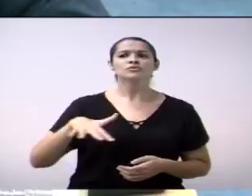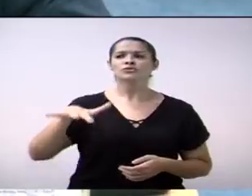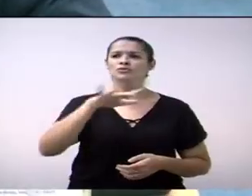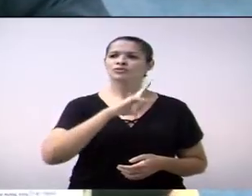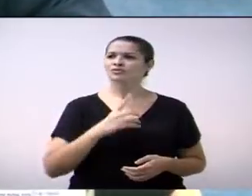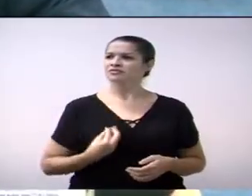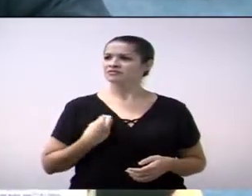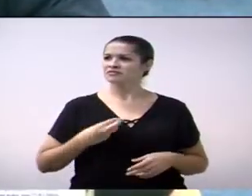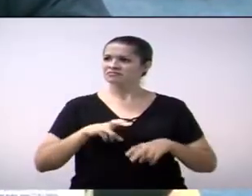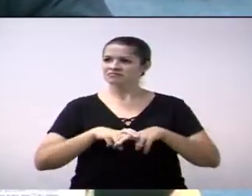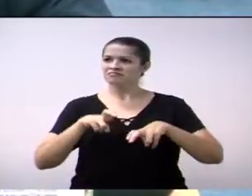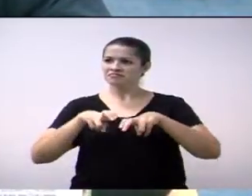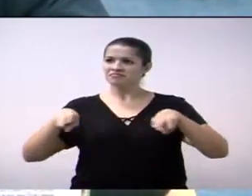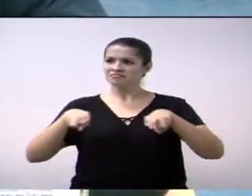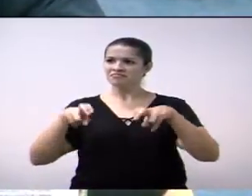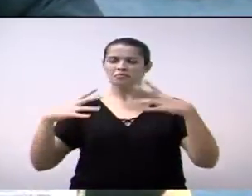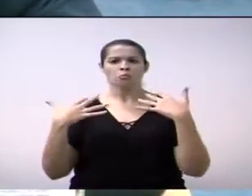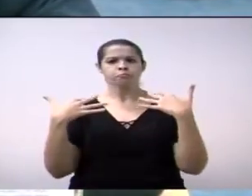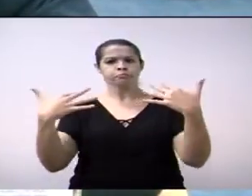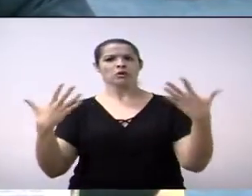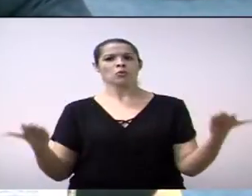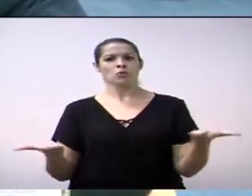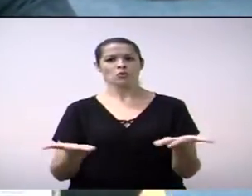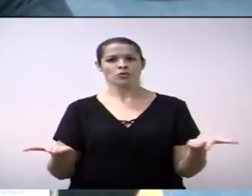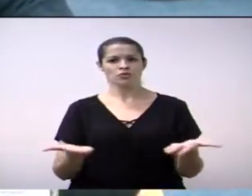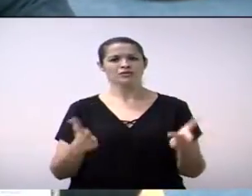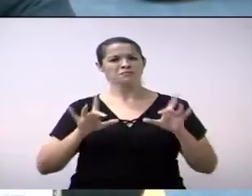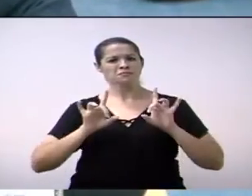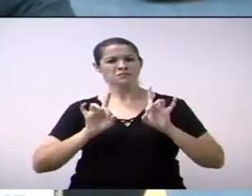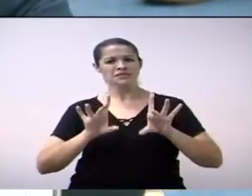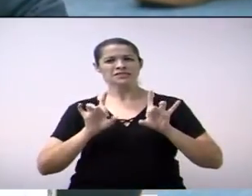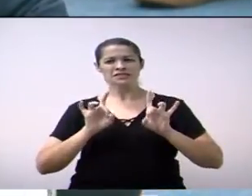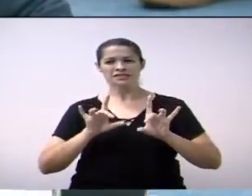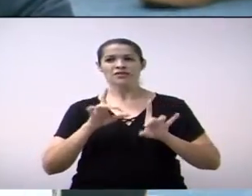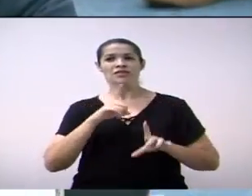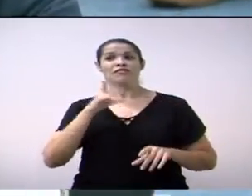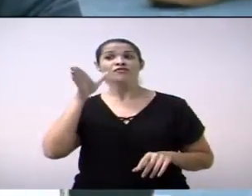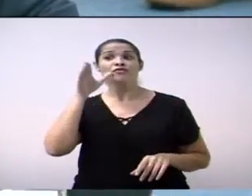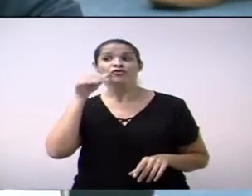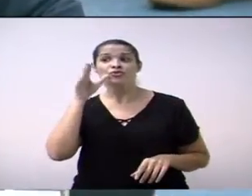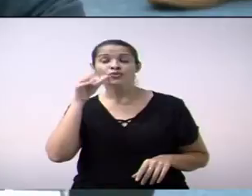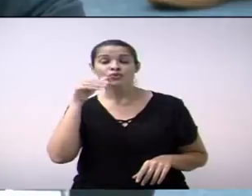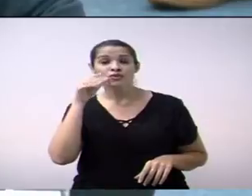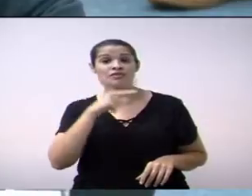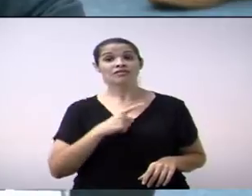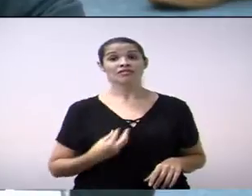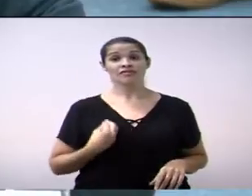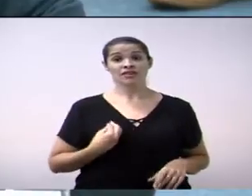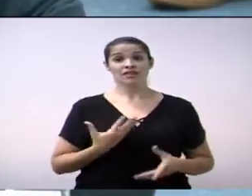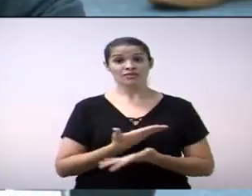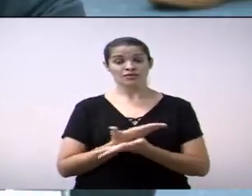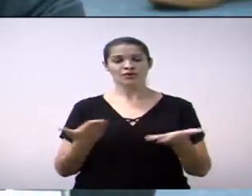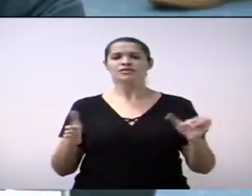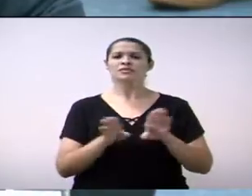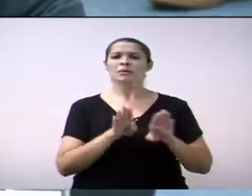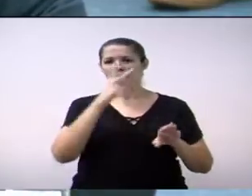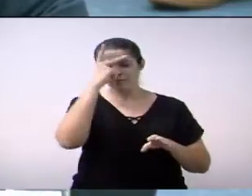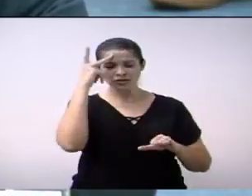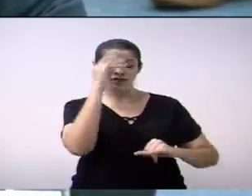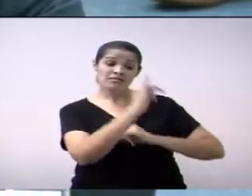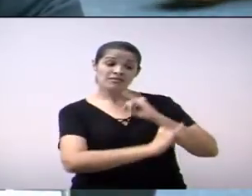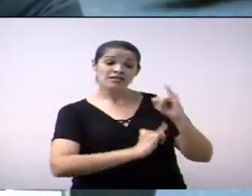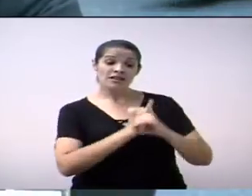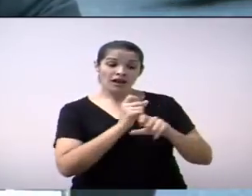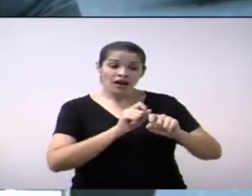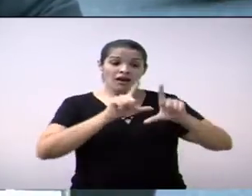presentes hoje, em especial aos servidores, aqueles que estão também em suas casas, nos assistindo pela